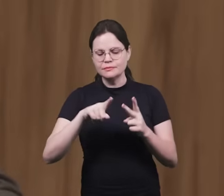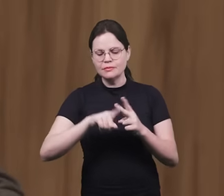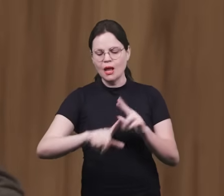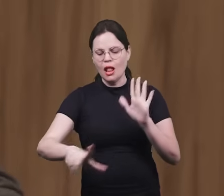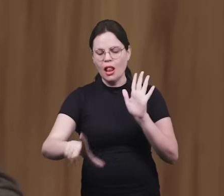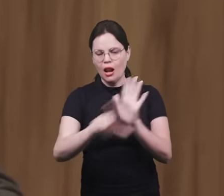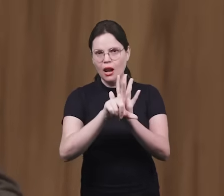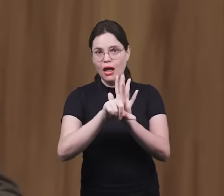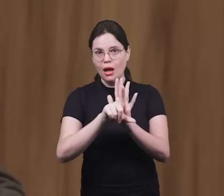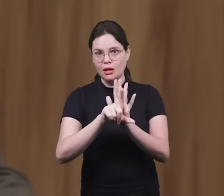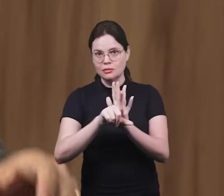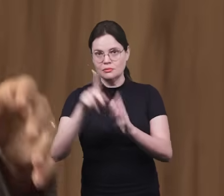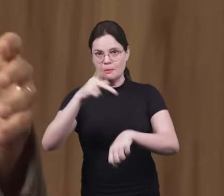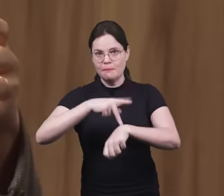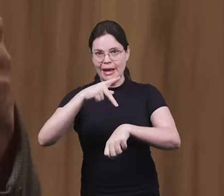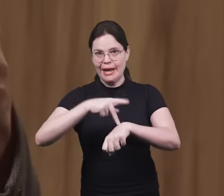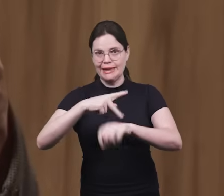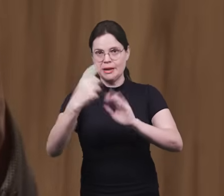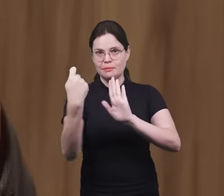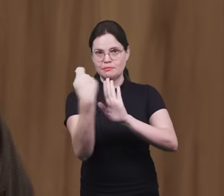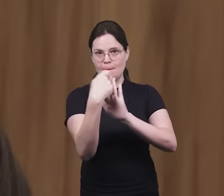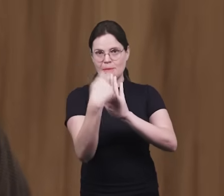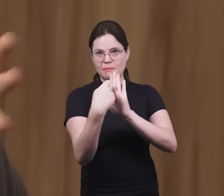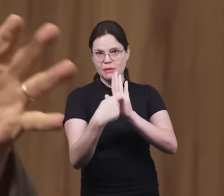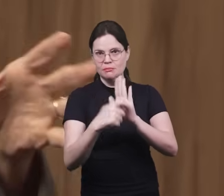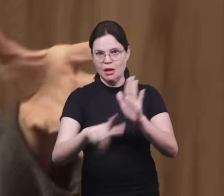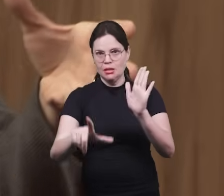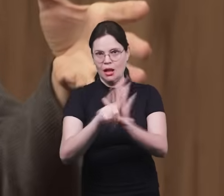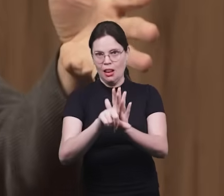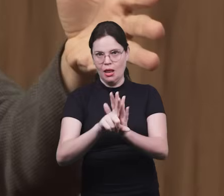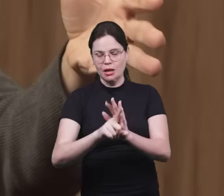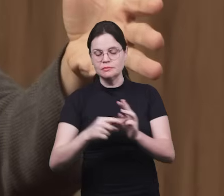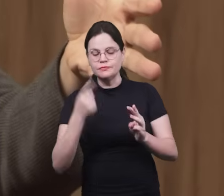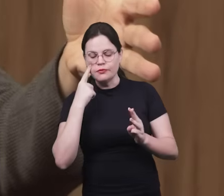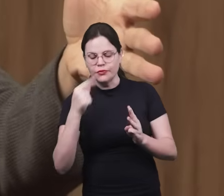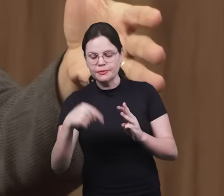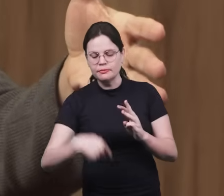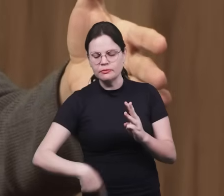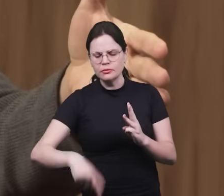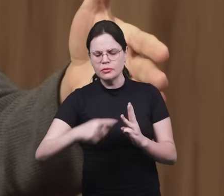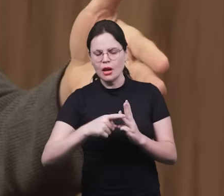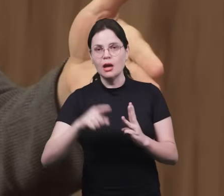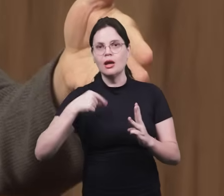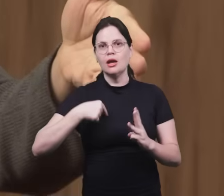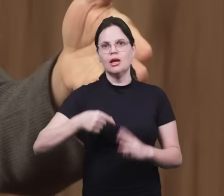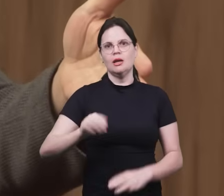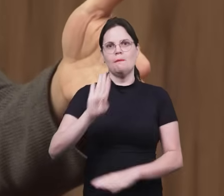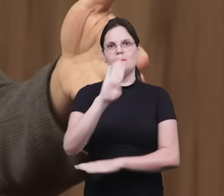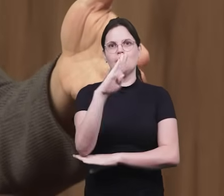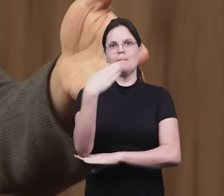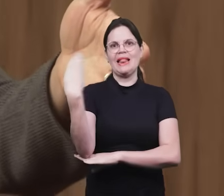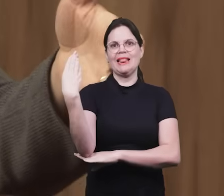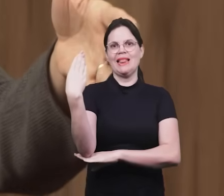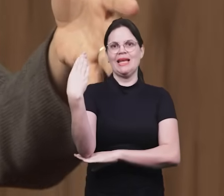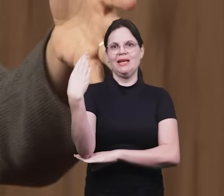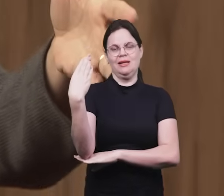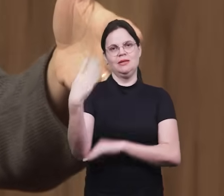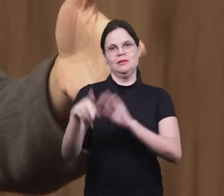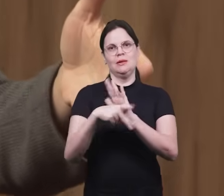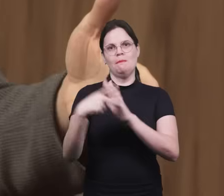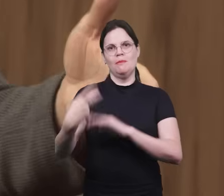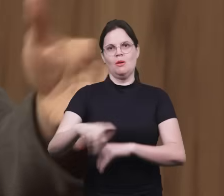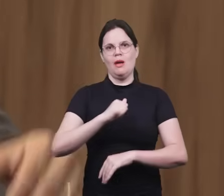amendoeira. E o maná escondido por quê? Porque ele ficava ali no Santo dos Santos, ou Santíssimo, dentro